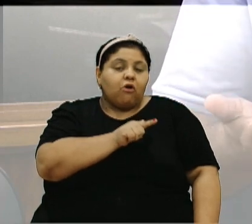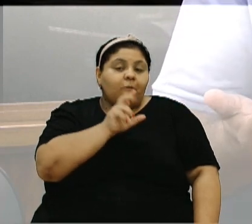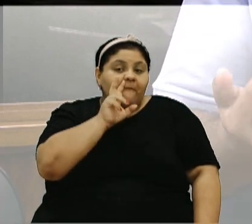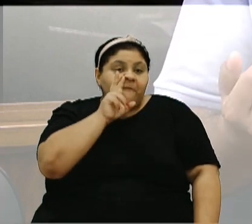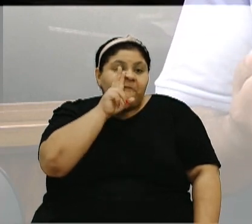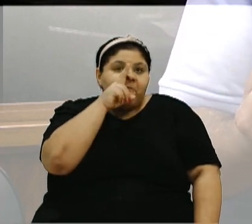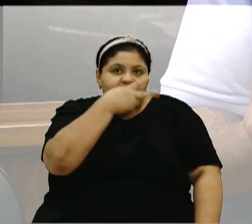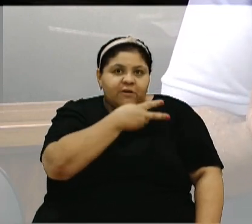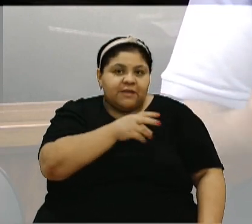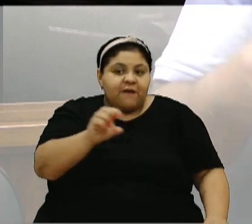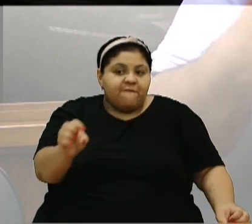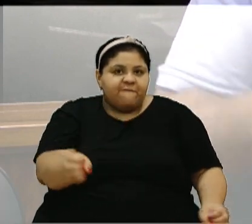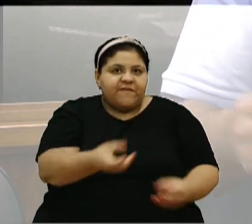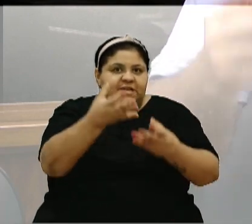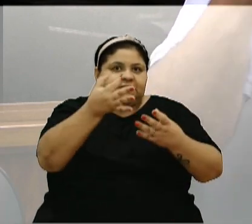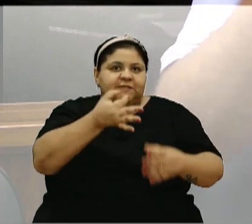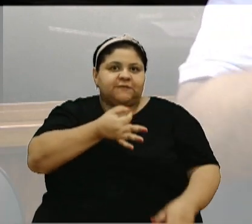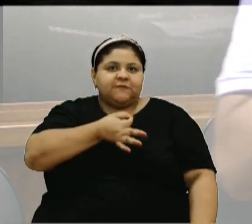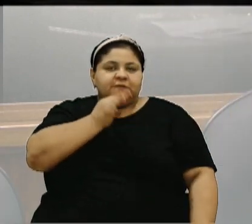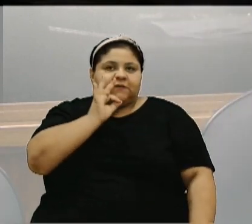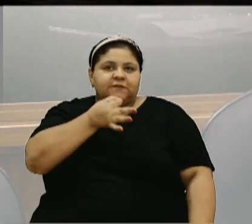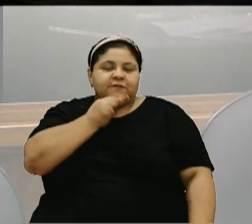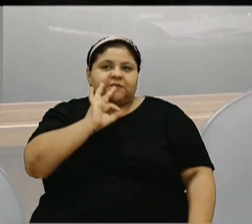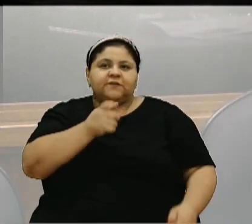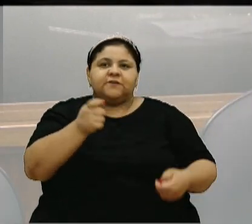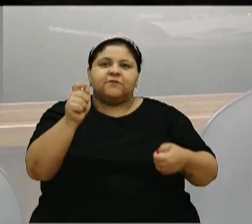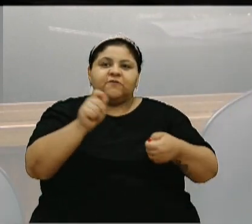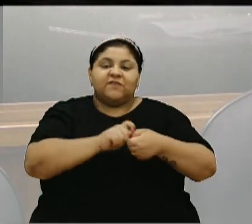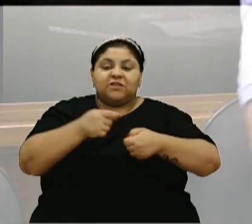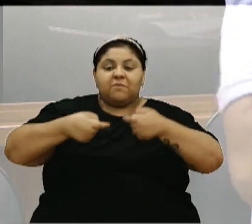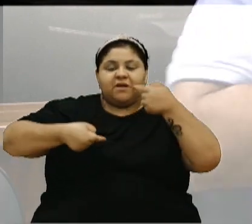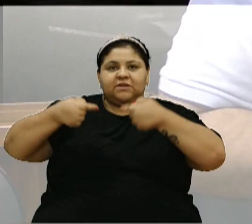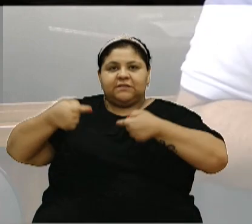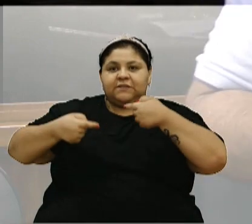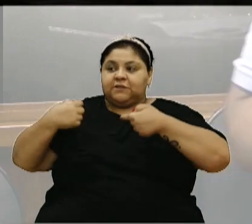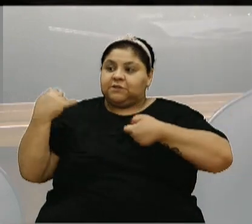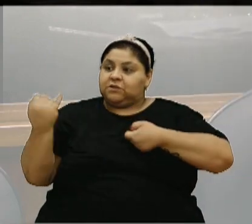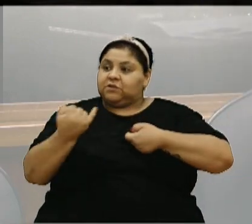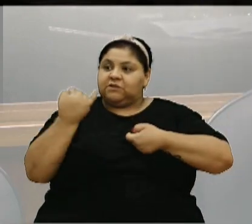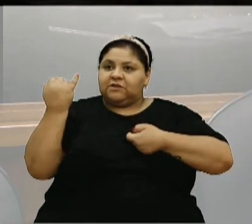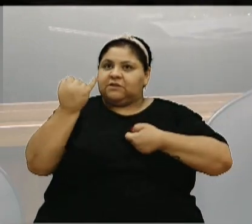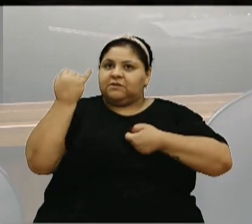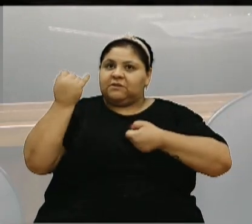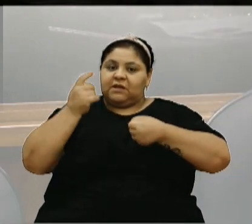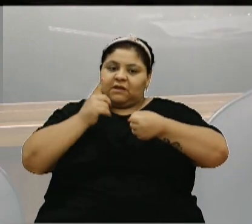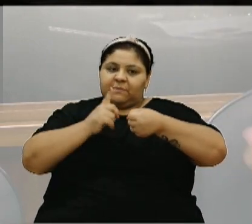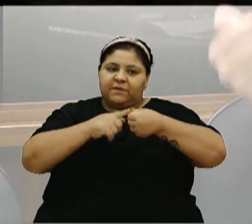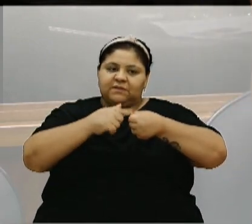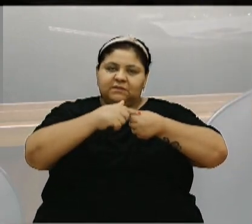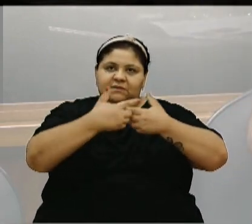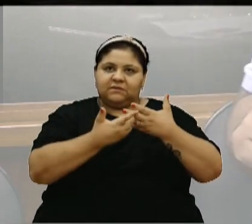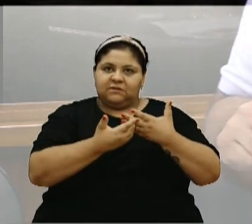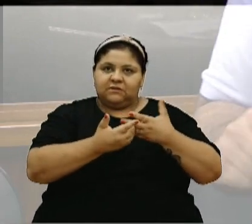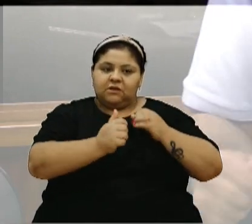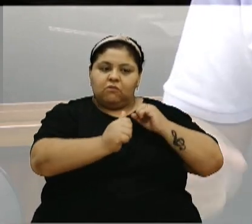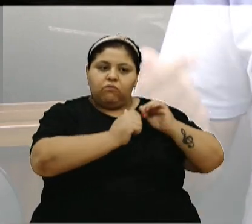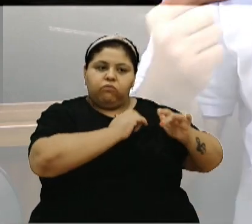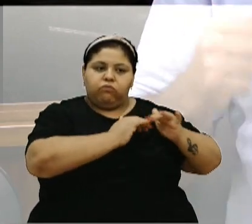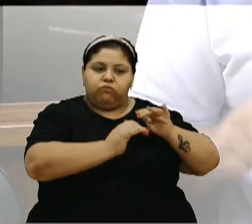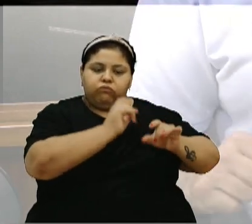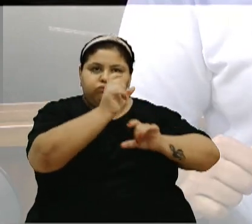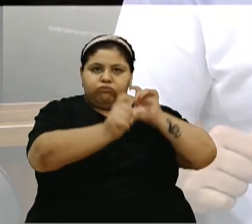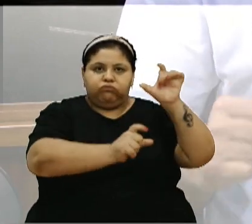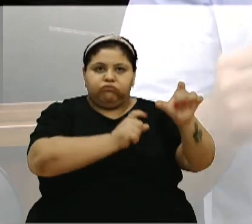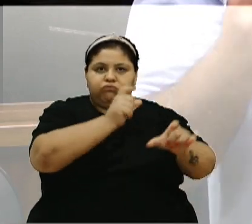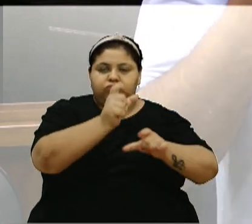potencializar a festa da uva, fazendo uma grande discussão da importância da festa para a cidade, mobilizando as pessoas